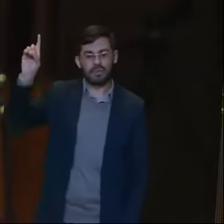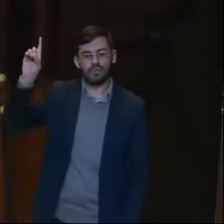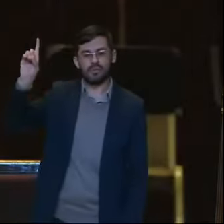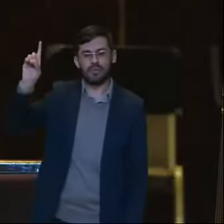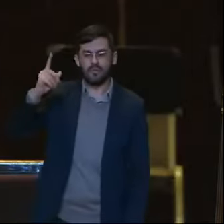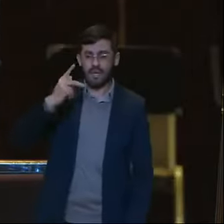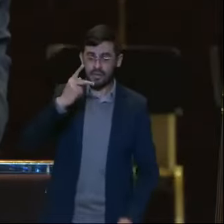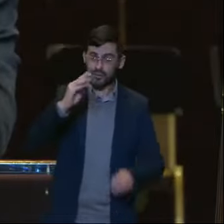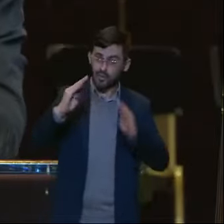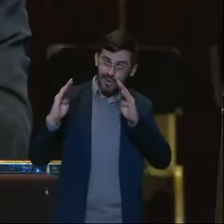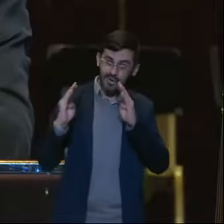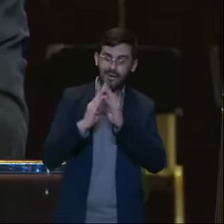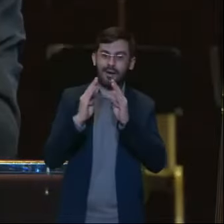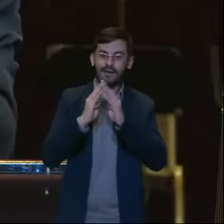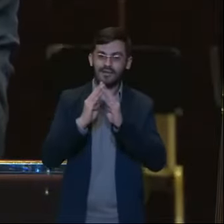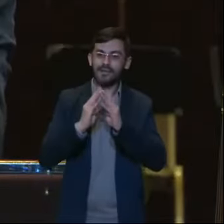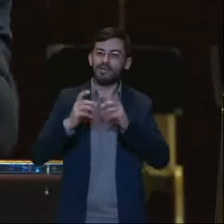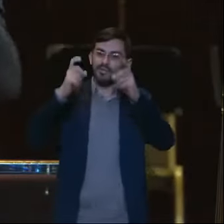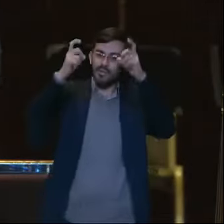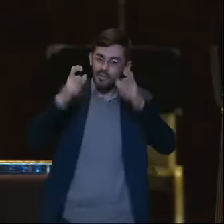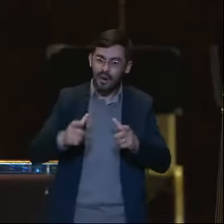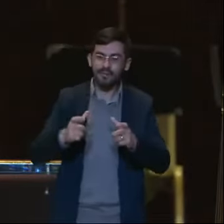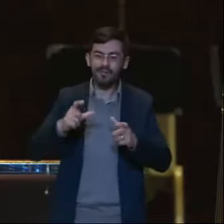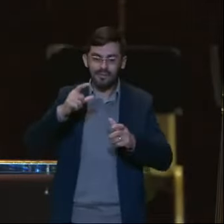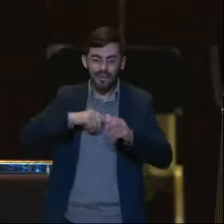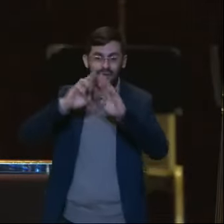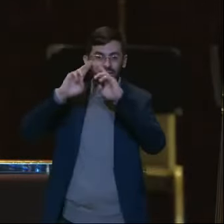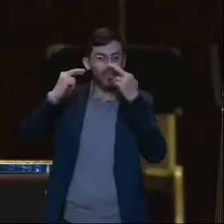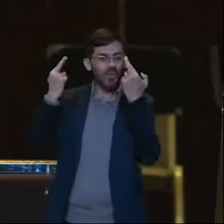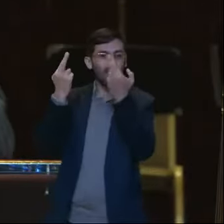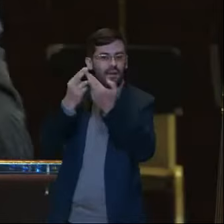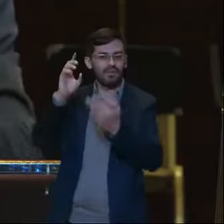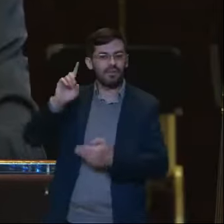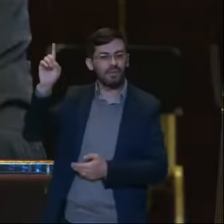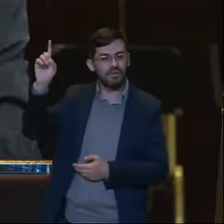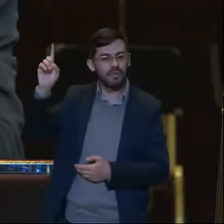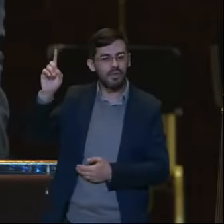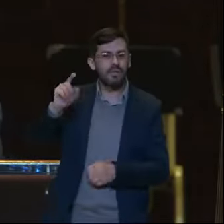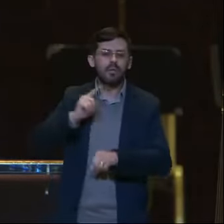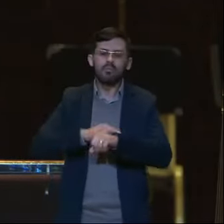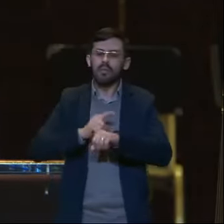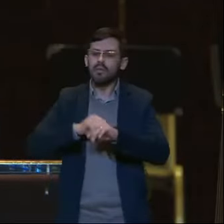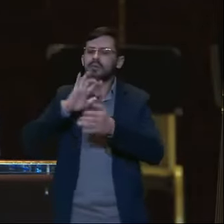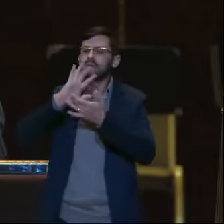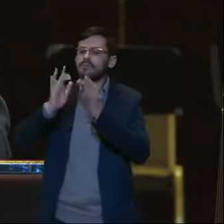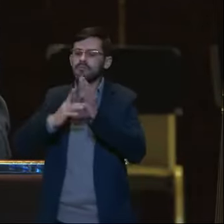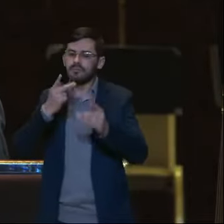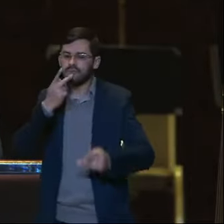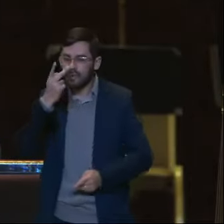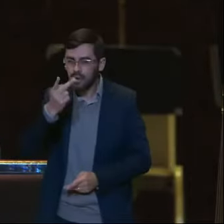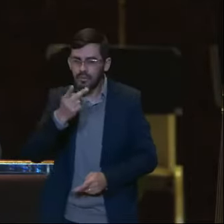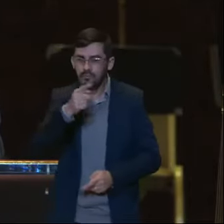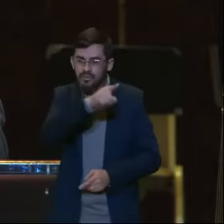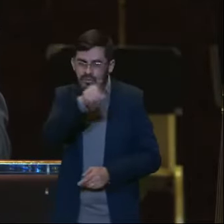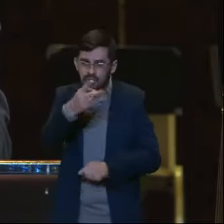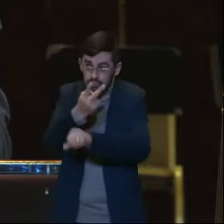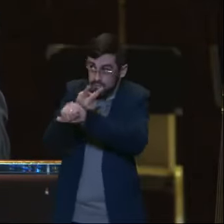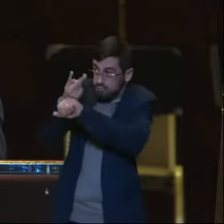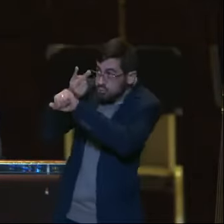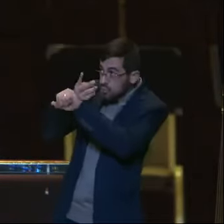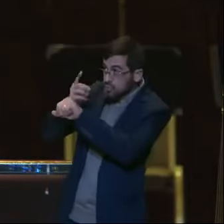Deus deve estar. Então, quando Jesus fala, põe em primeiro lugar o reino de Deus, ele quer dizer que tudo na sua